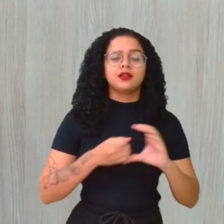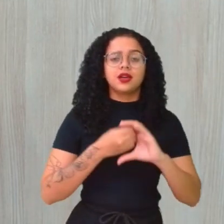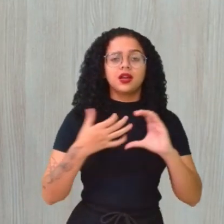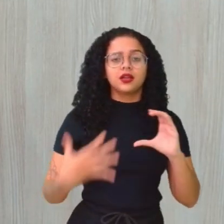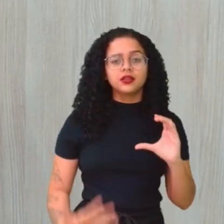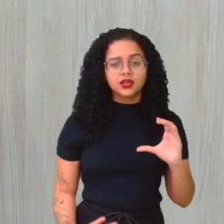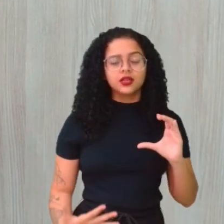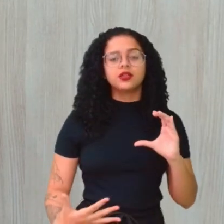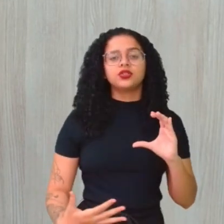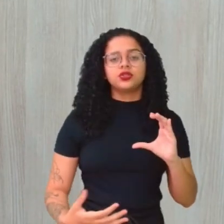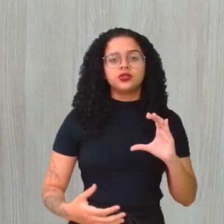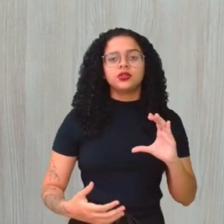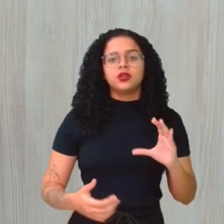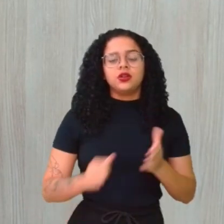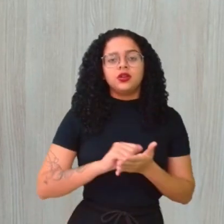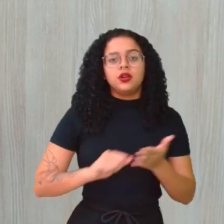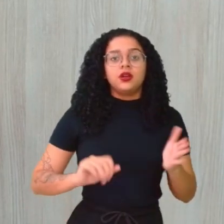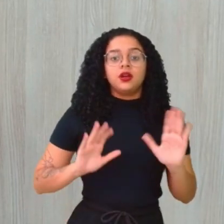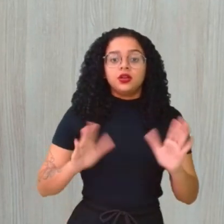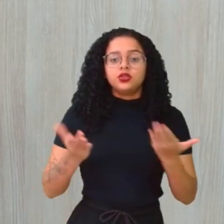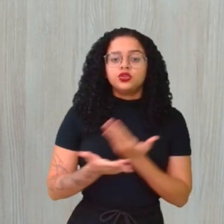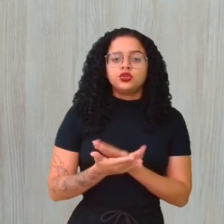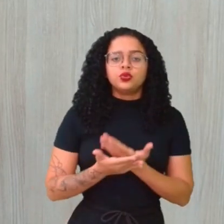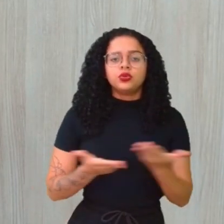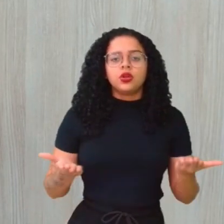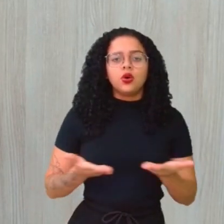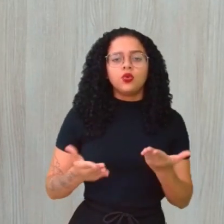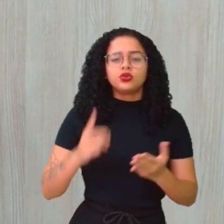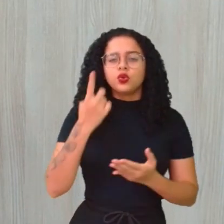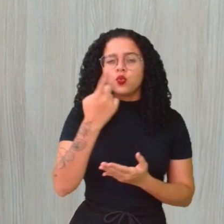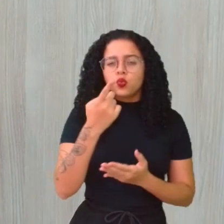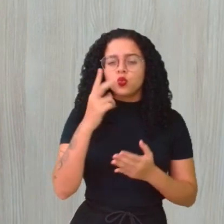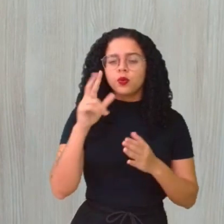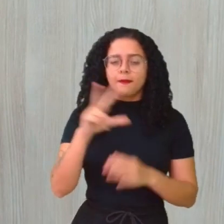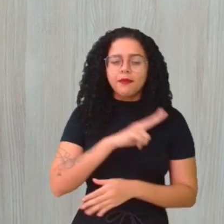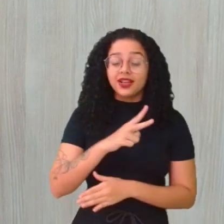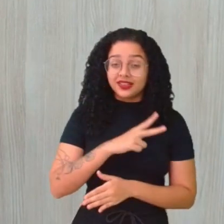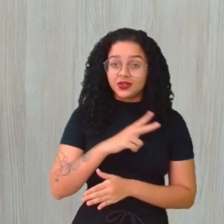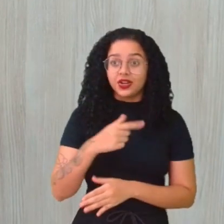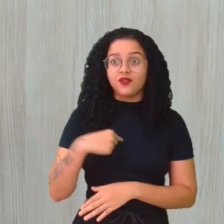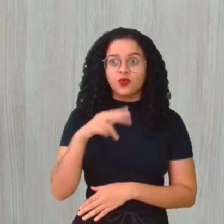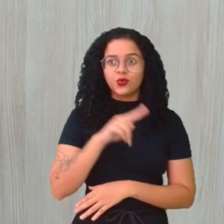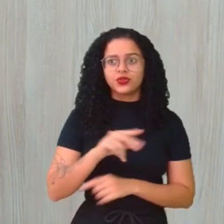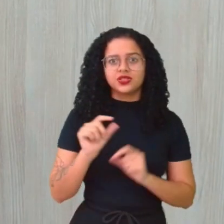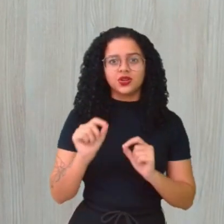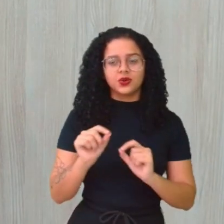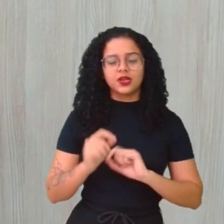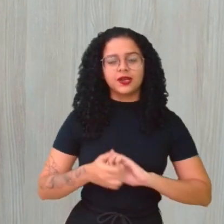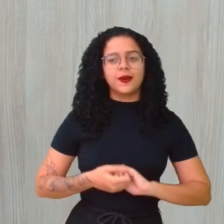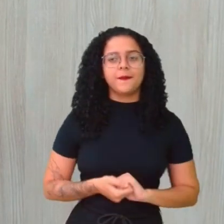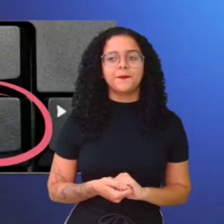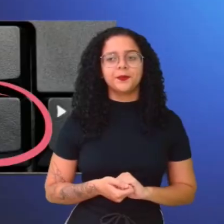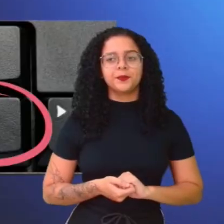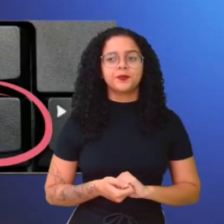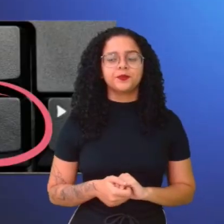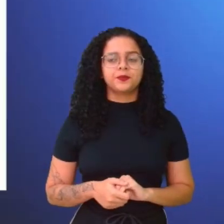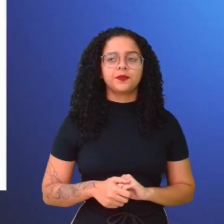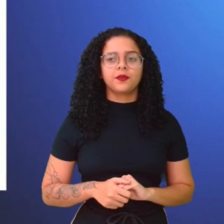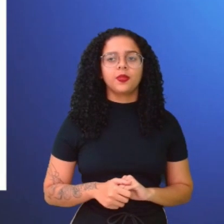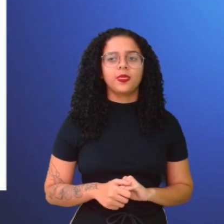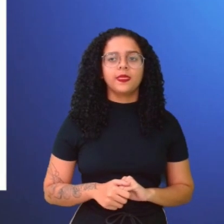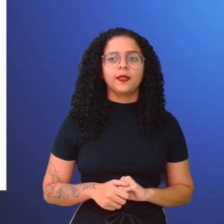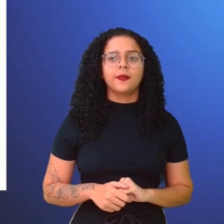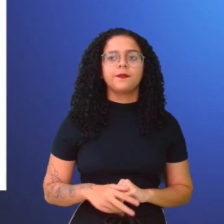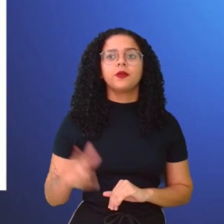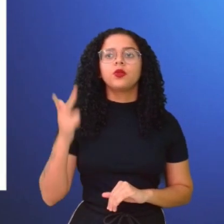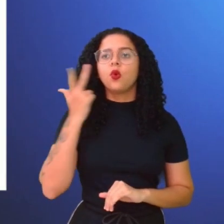características dentro do algoritmo. A gente vai estudar hoje uma em particular, que eu vou usar, dar uma olhadinha aí na tela, algo que é muito comum nas